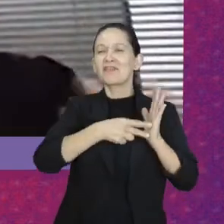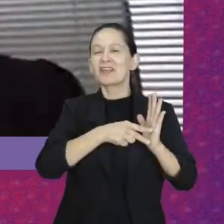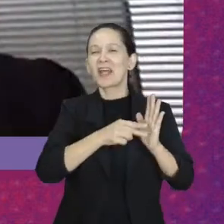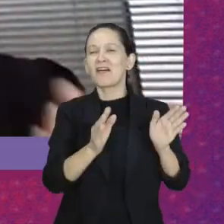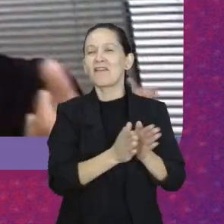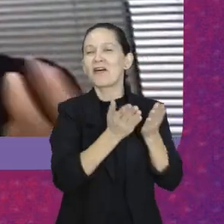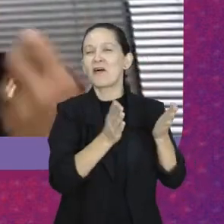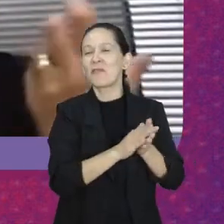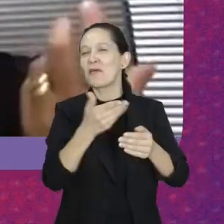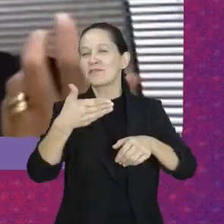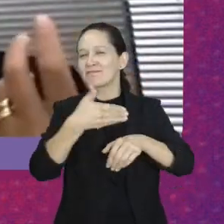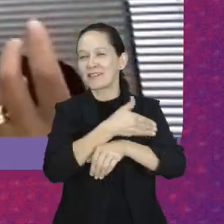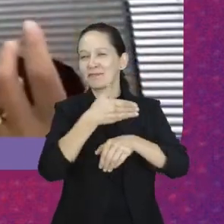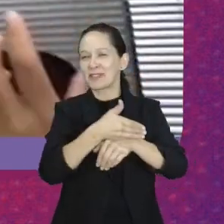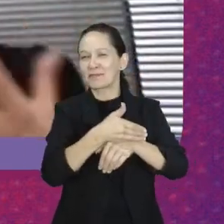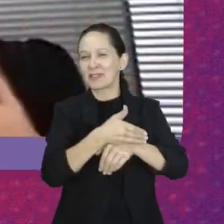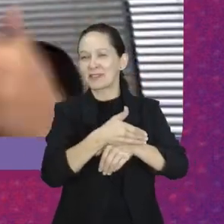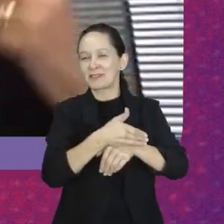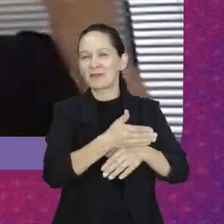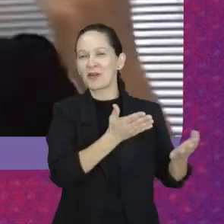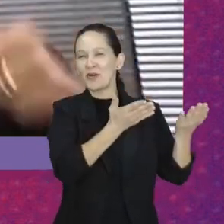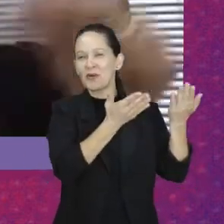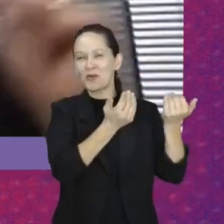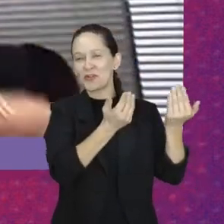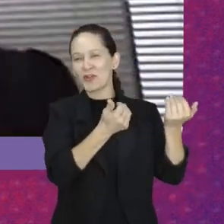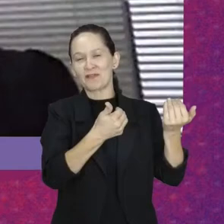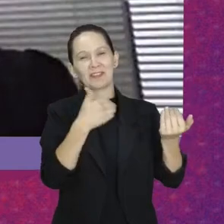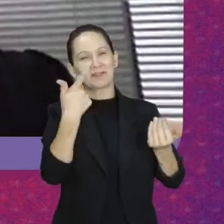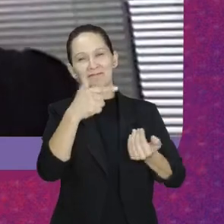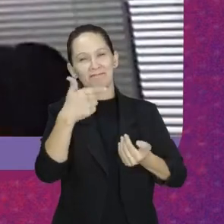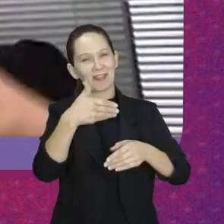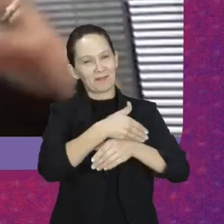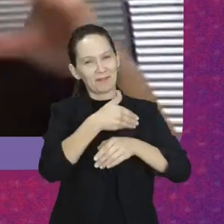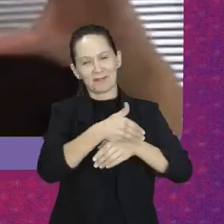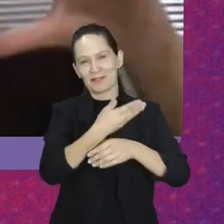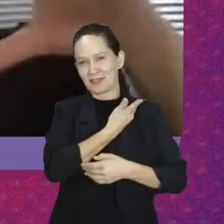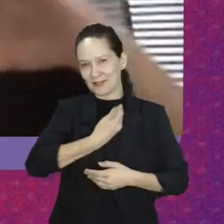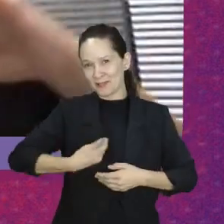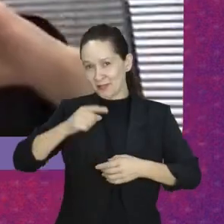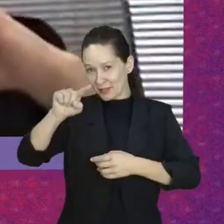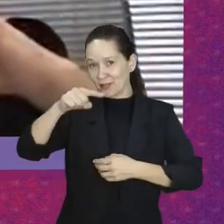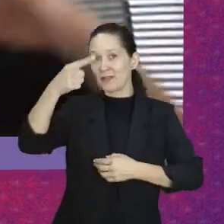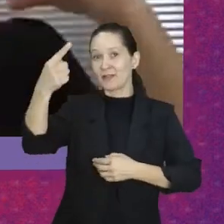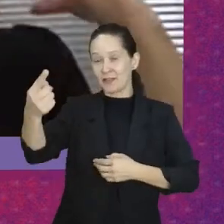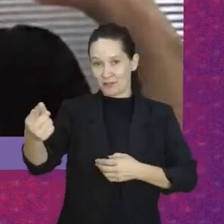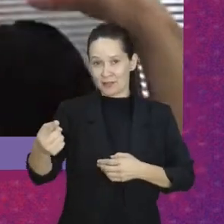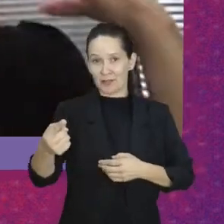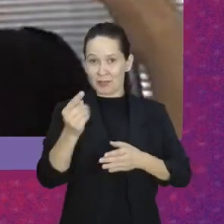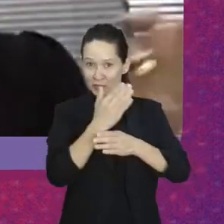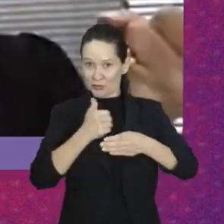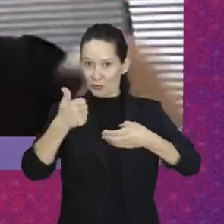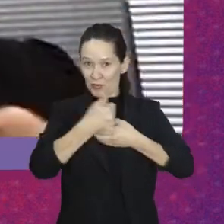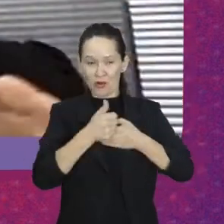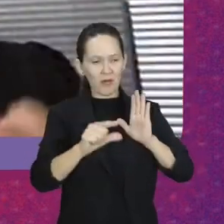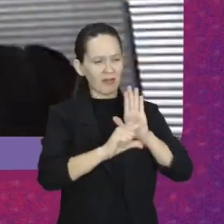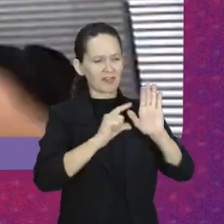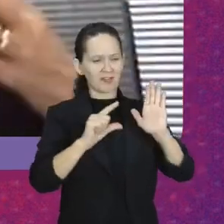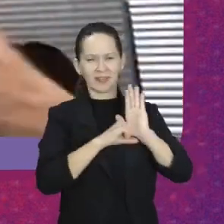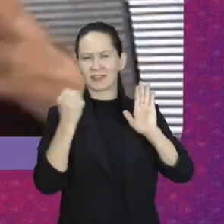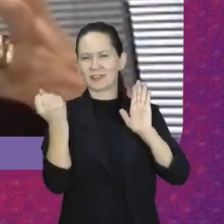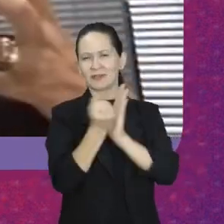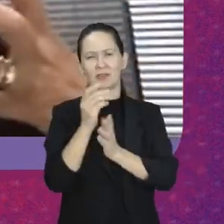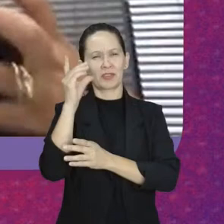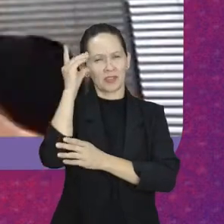pobres, não para a juventude, né? E a partir daí, a partir dessa frase muito